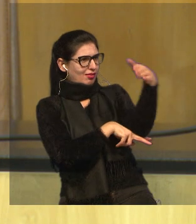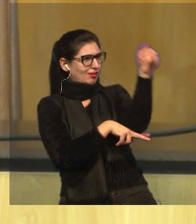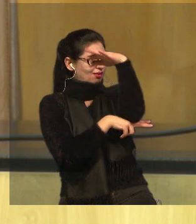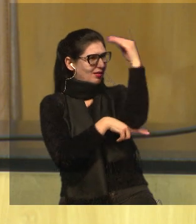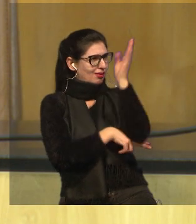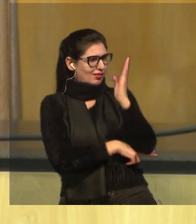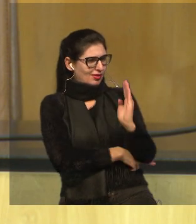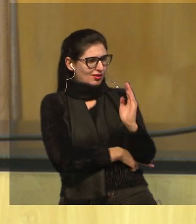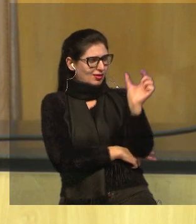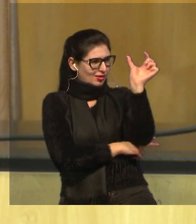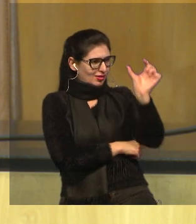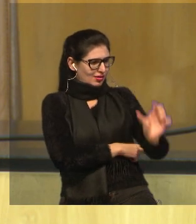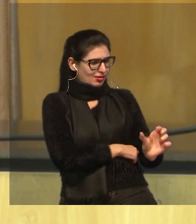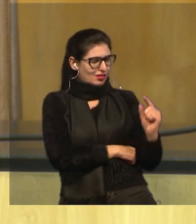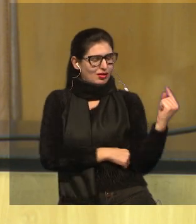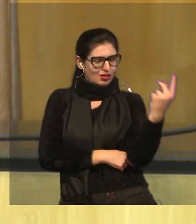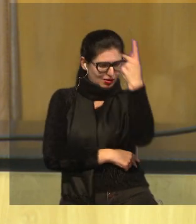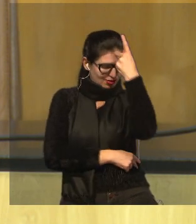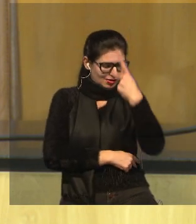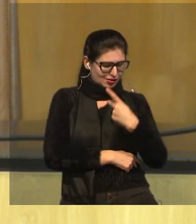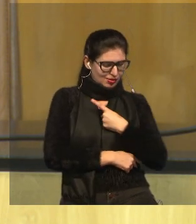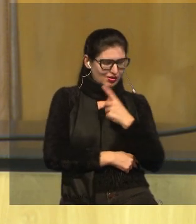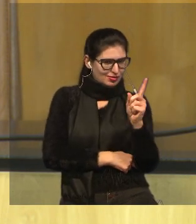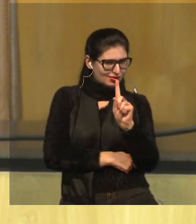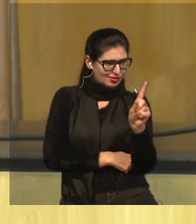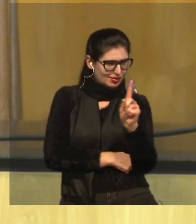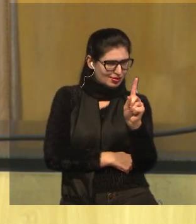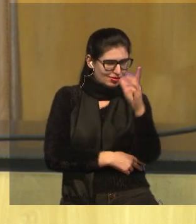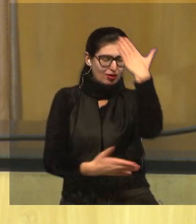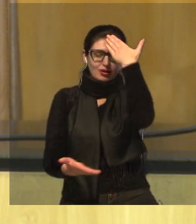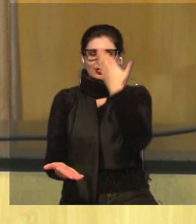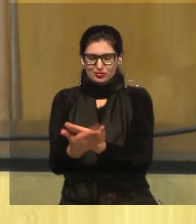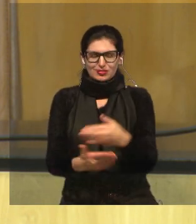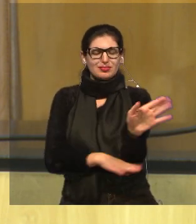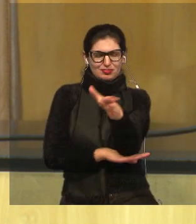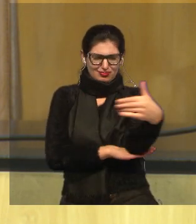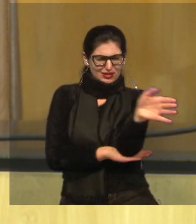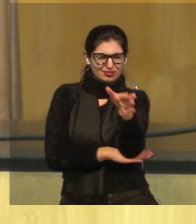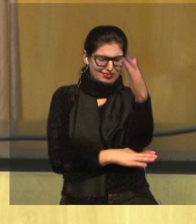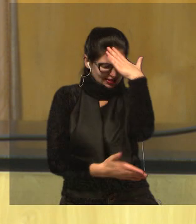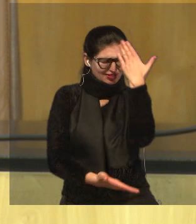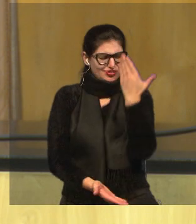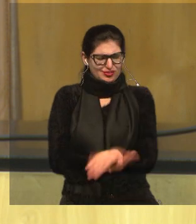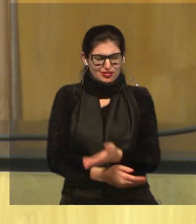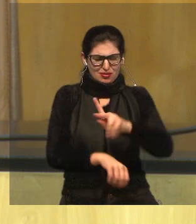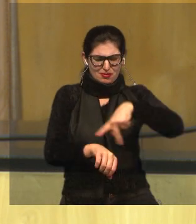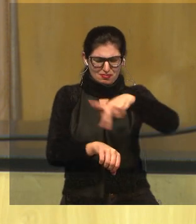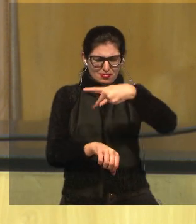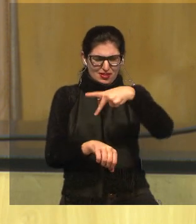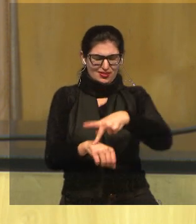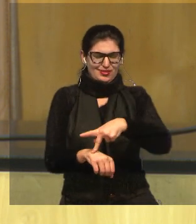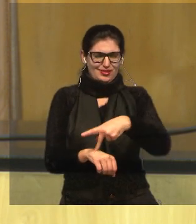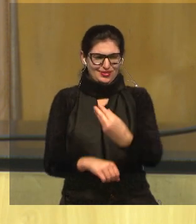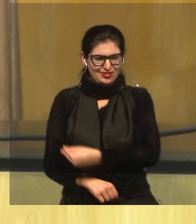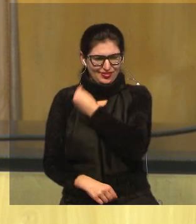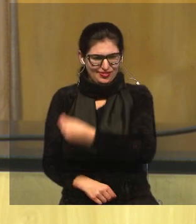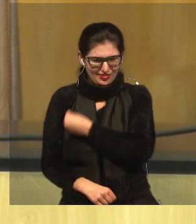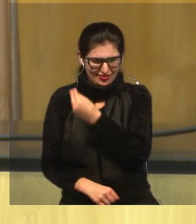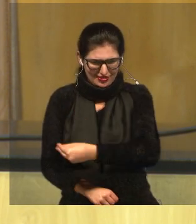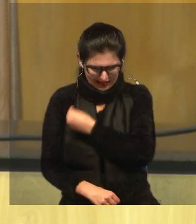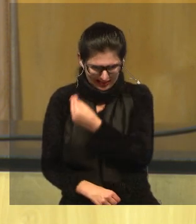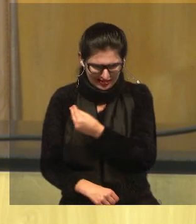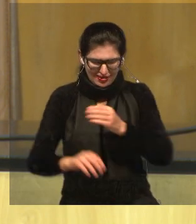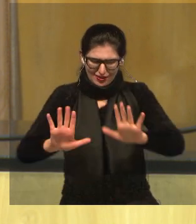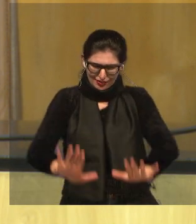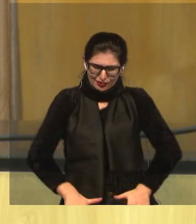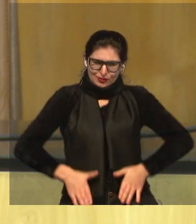que eu tinha o patriotismo, que você acreditava naquele país que você vivia e daquilo que você podia